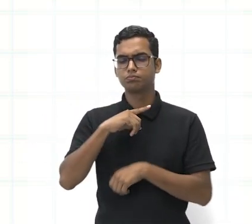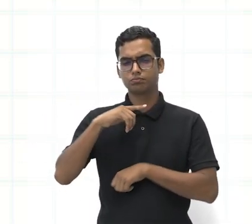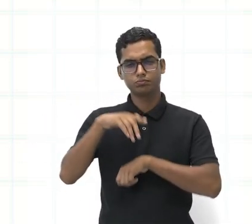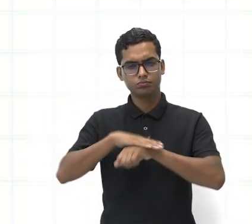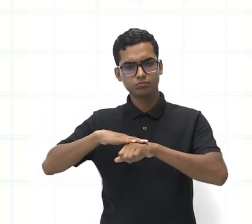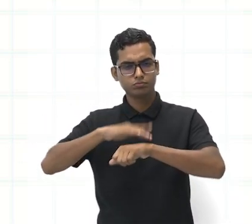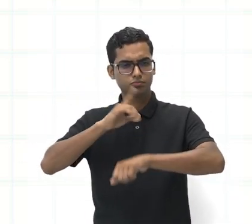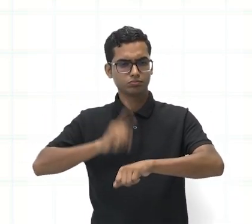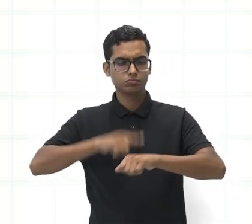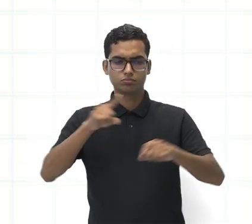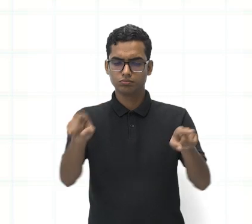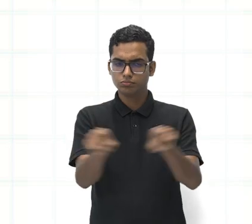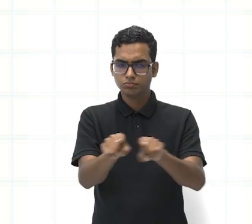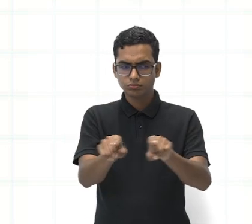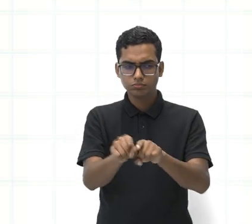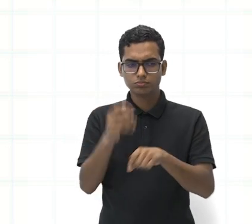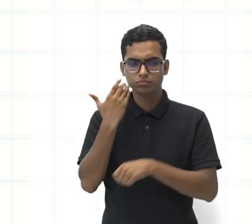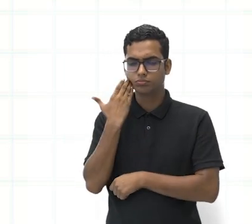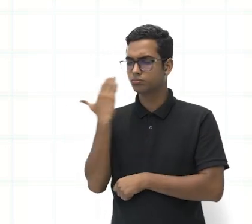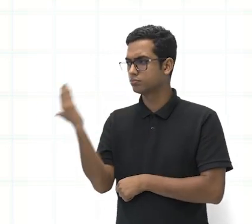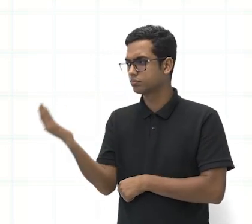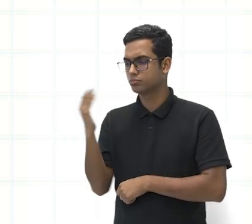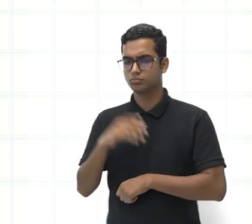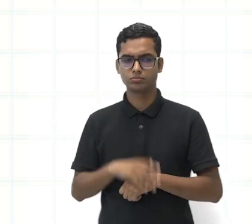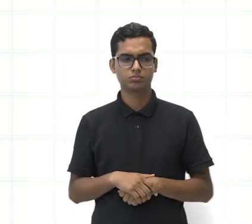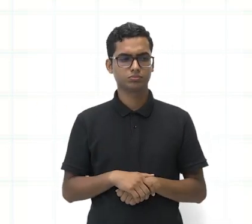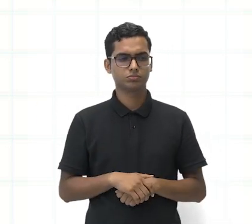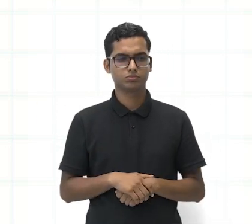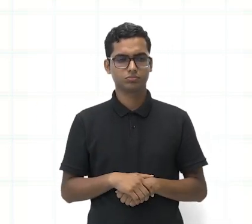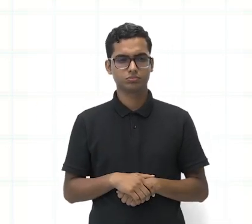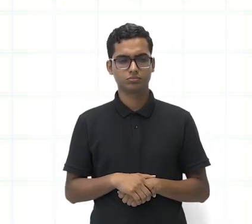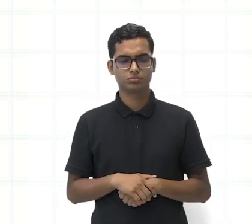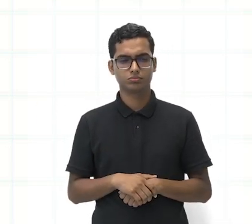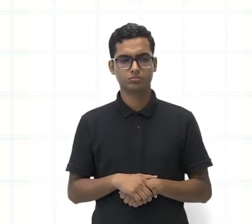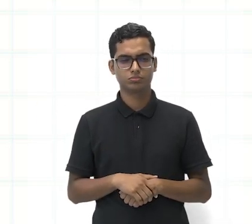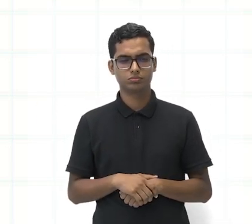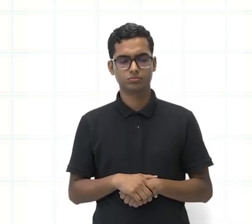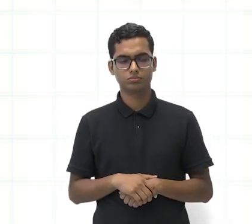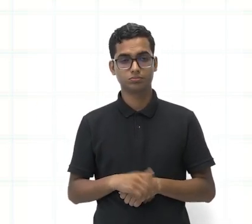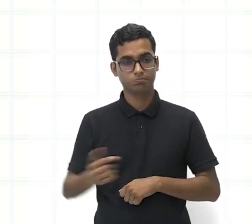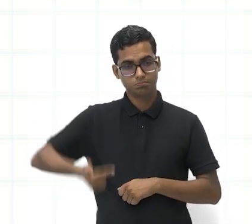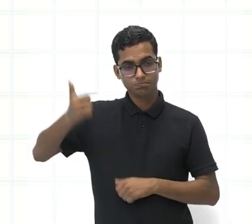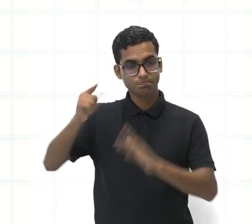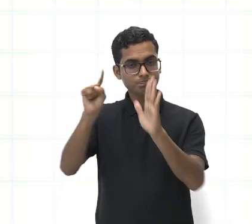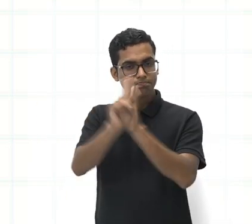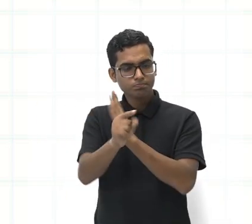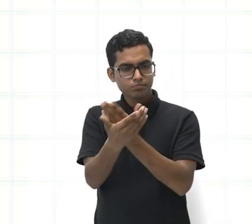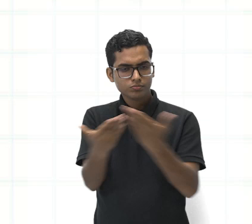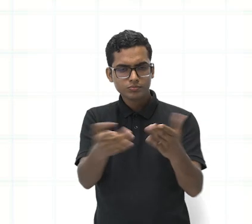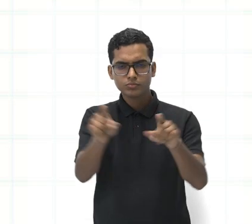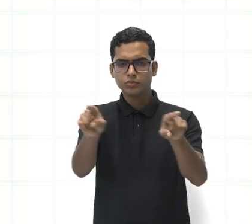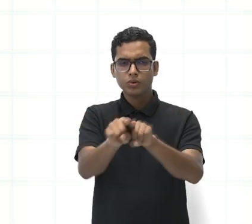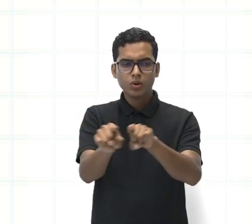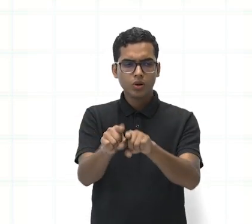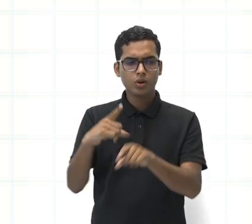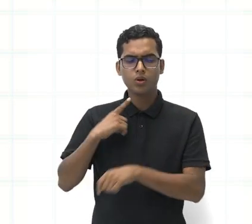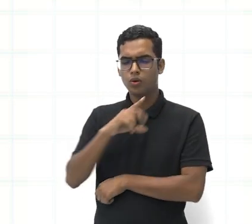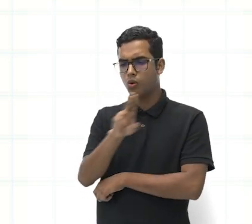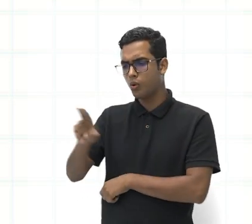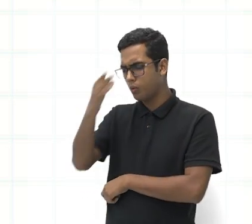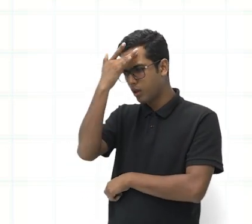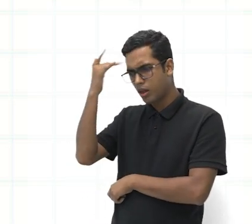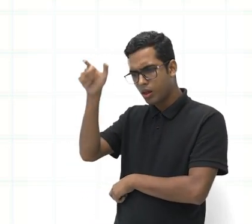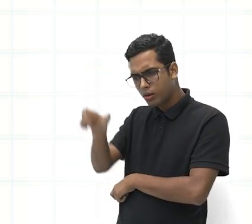comunicação. What are your parents' name? A segunda perguntinha. Olha só, aqui eu quero saber o nome de um indivíduo,